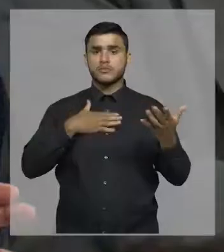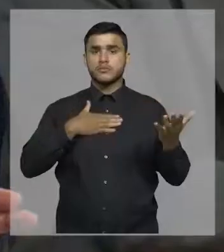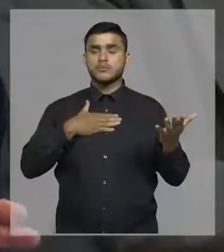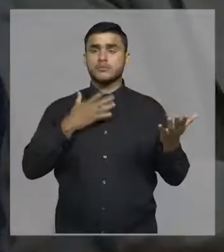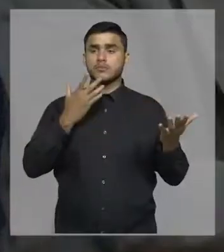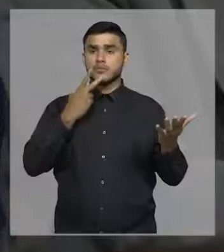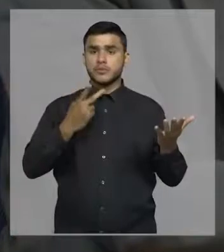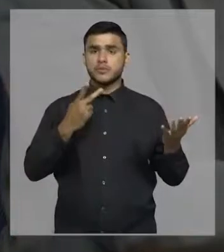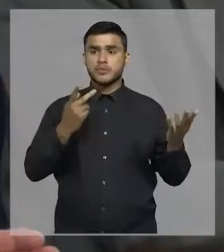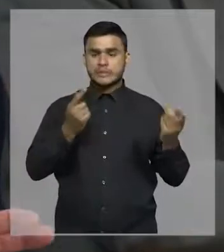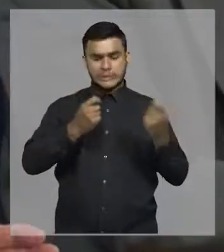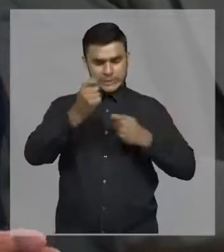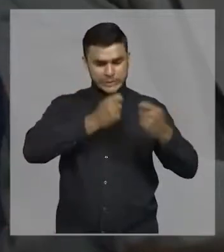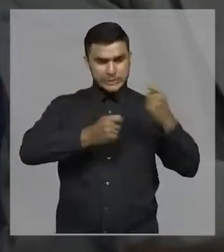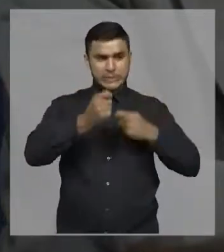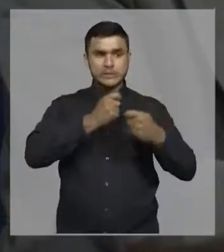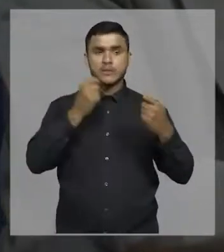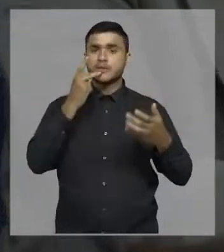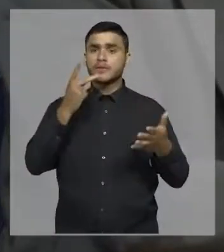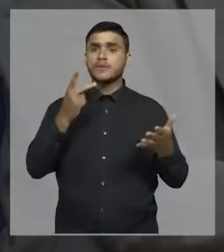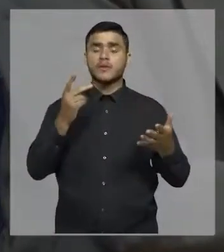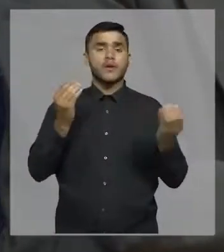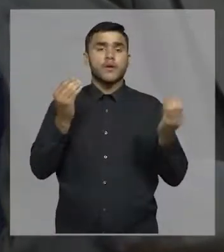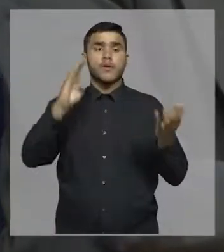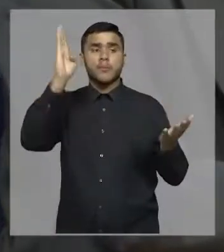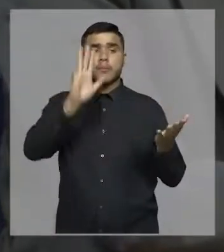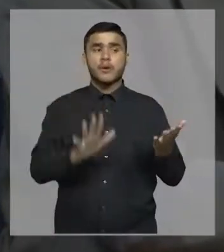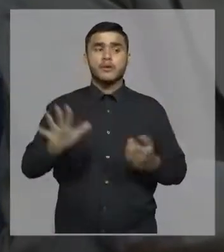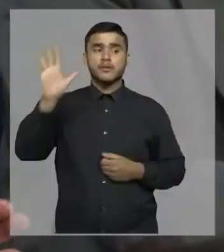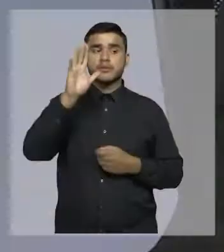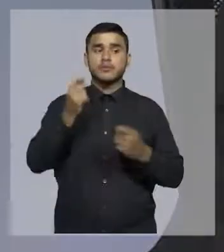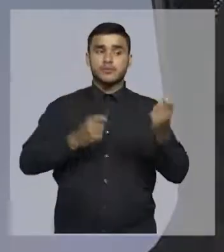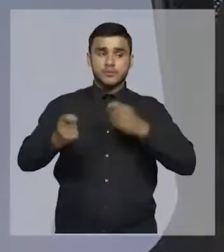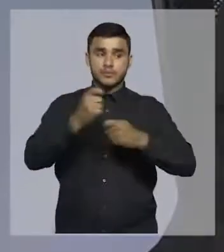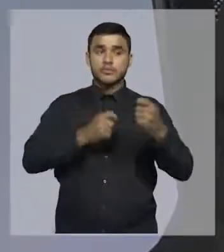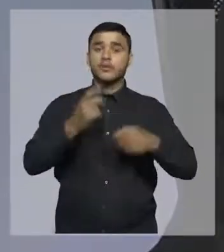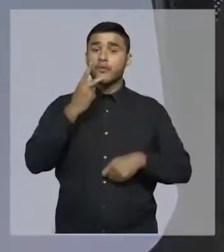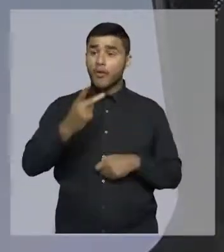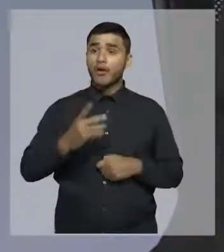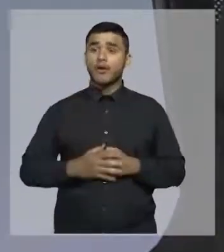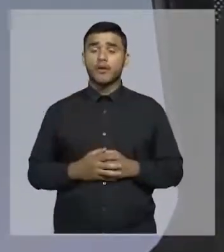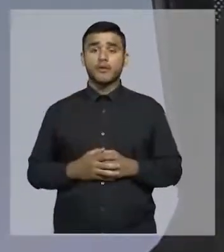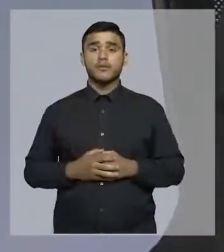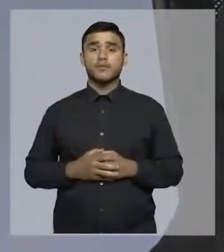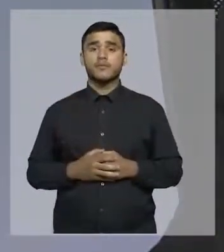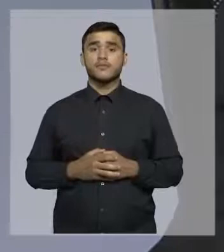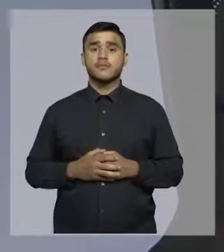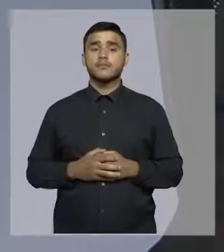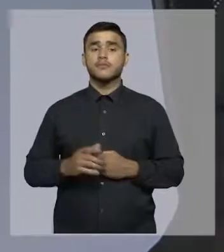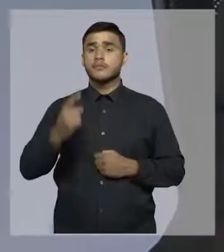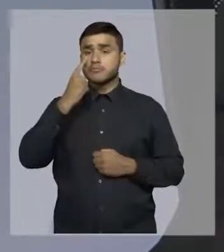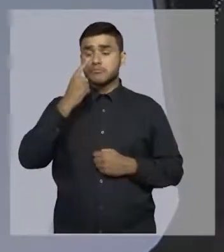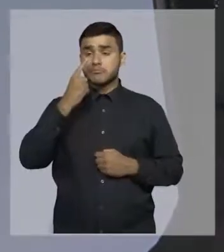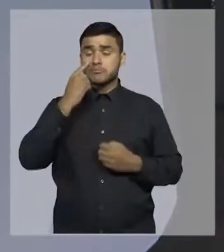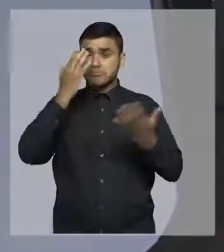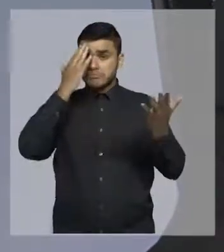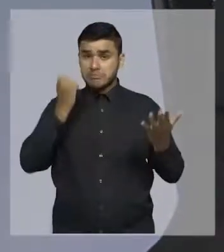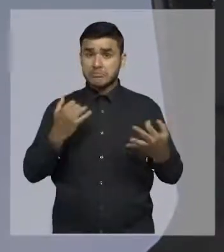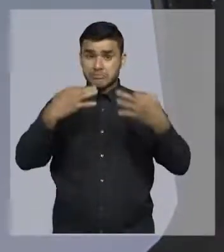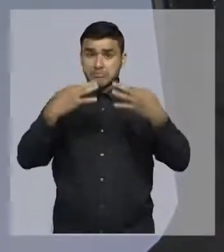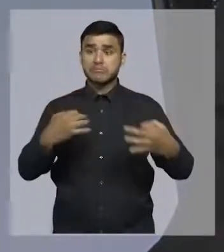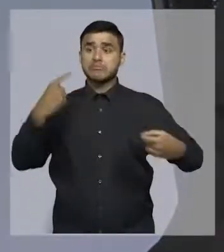é horrível, imagina a do Brasil. Mas ninguém pode deixar de considerar o aspecto